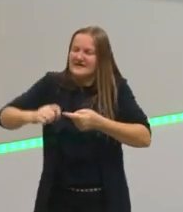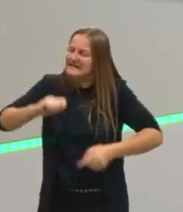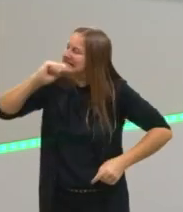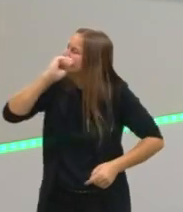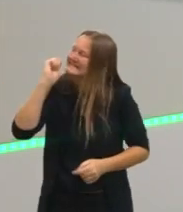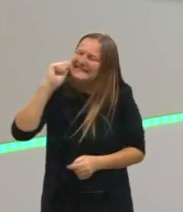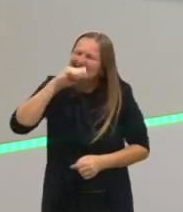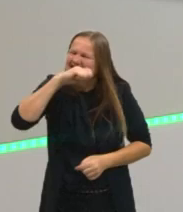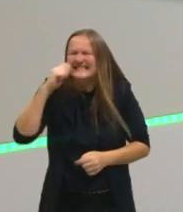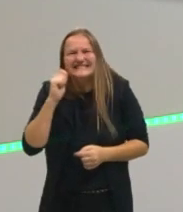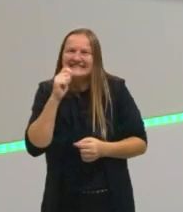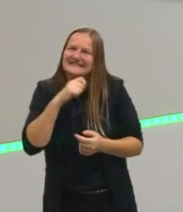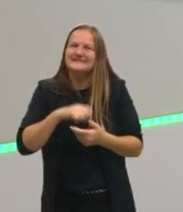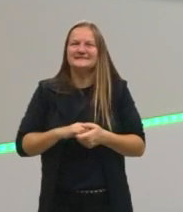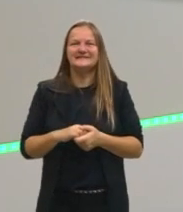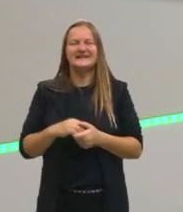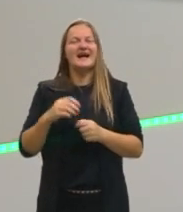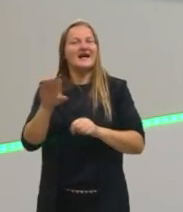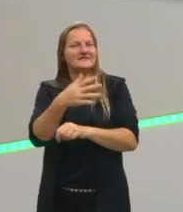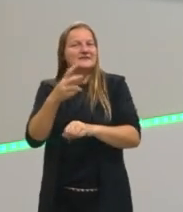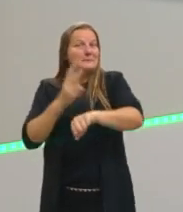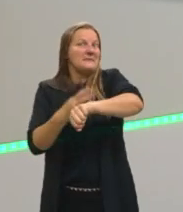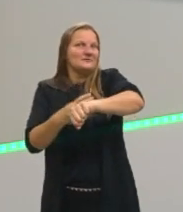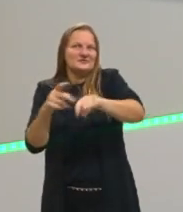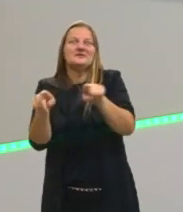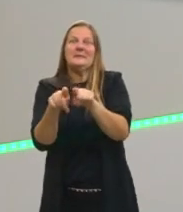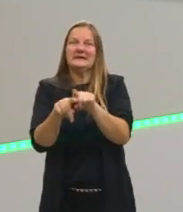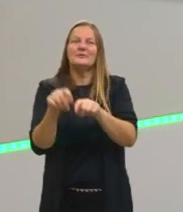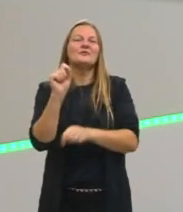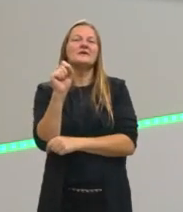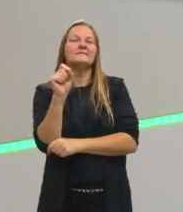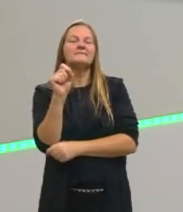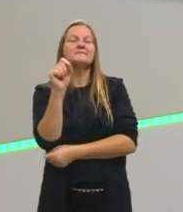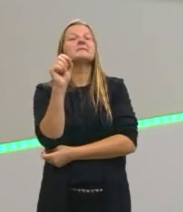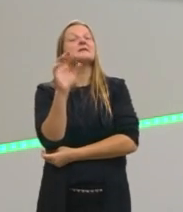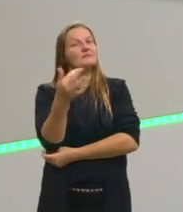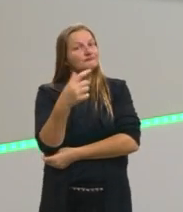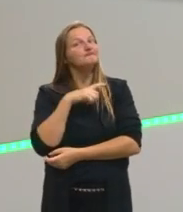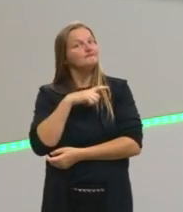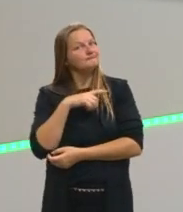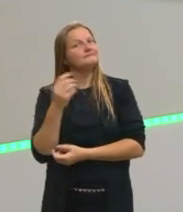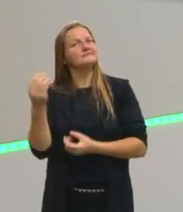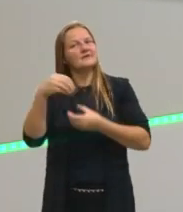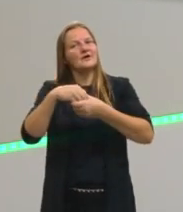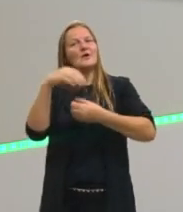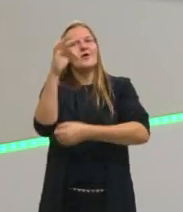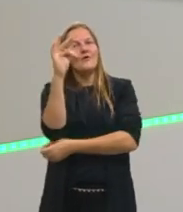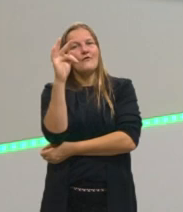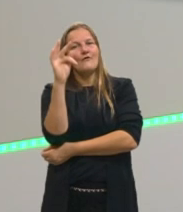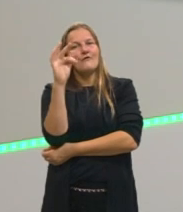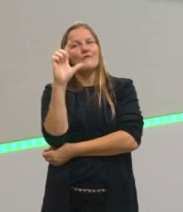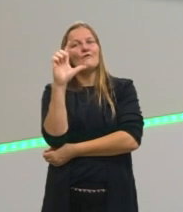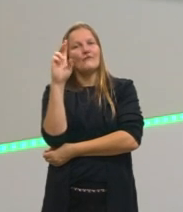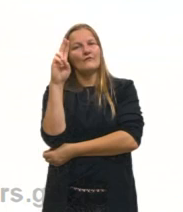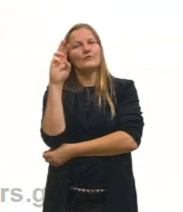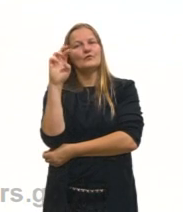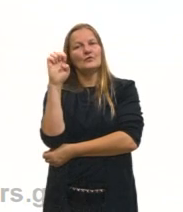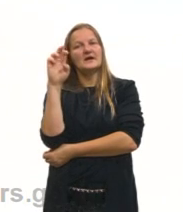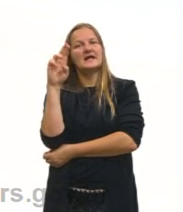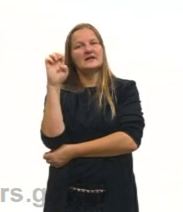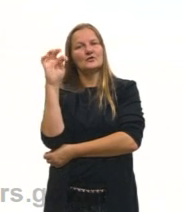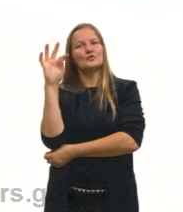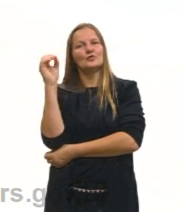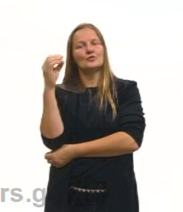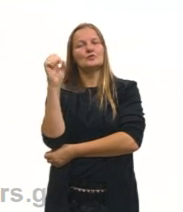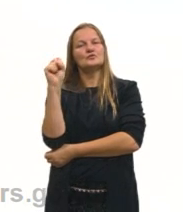e termina ele fora os côvados do meio-dia né com cloreto de sódio né todo mundo utiliza foi de sódio na pasta de dente